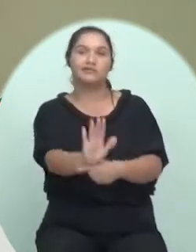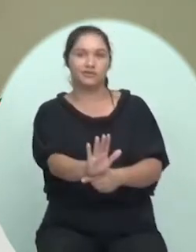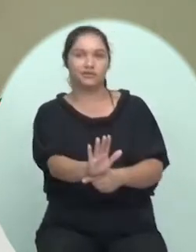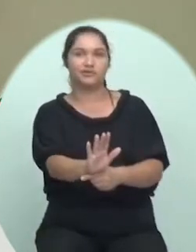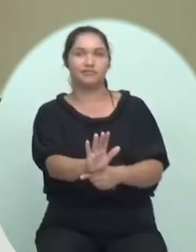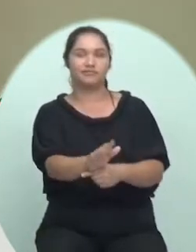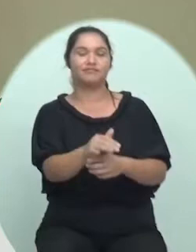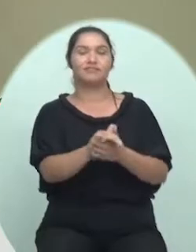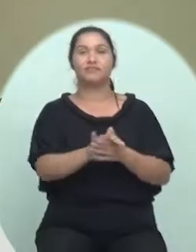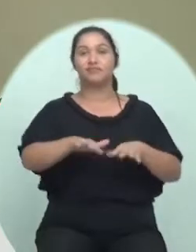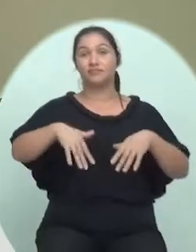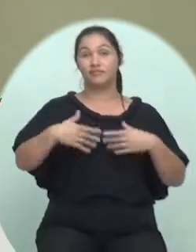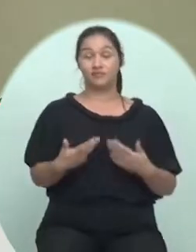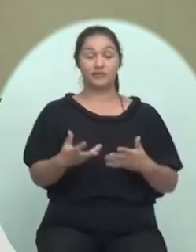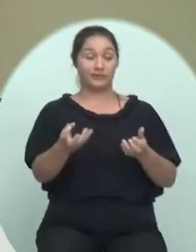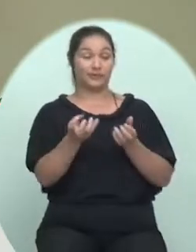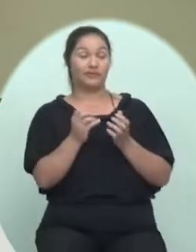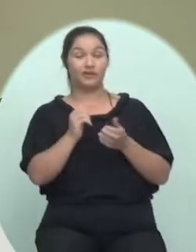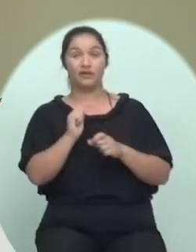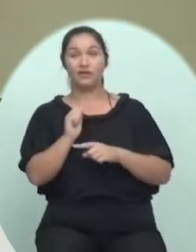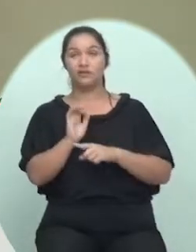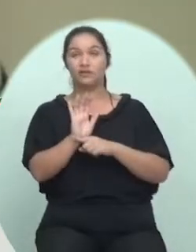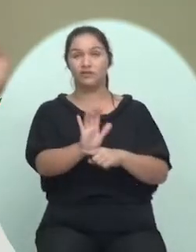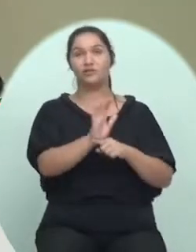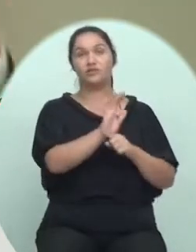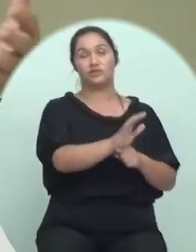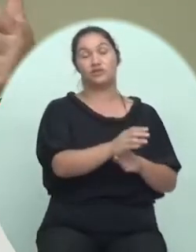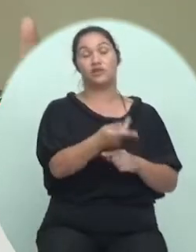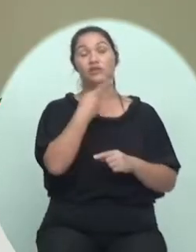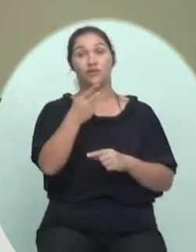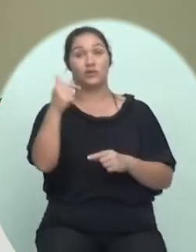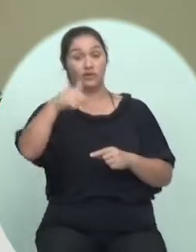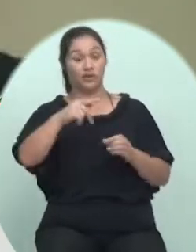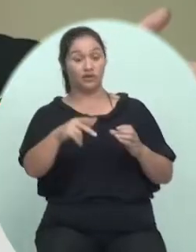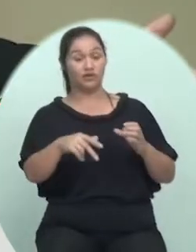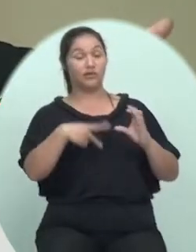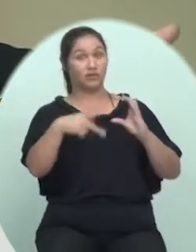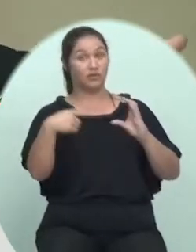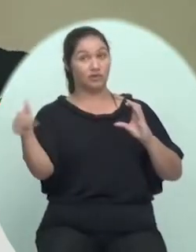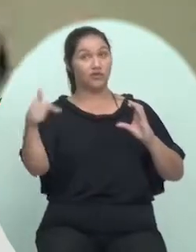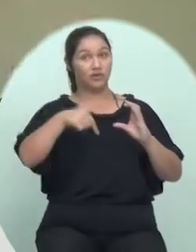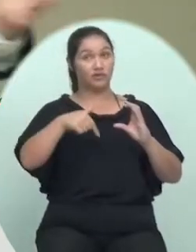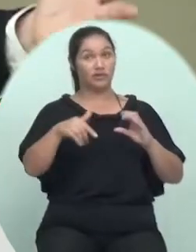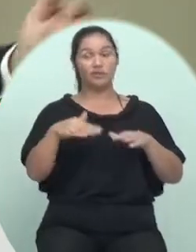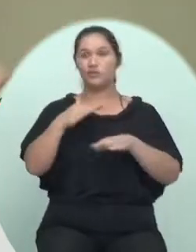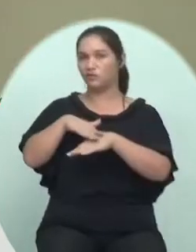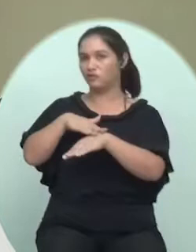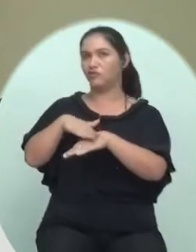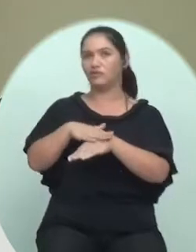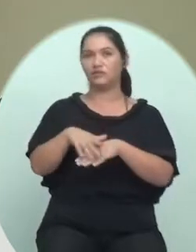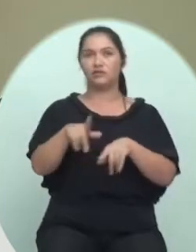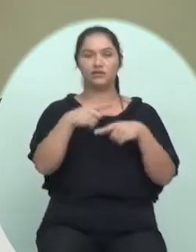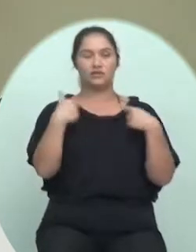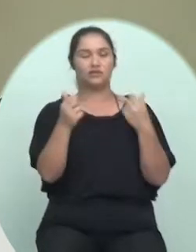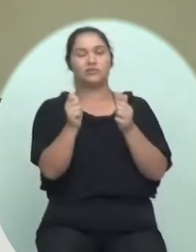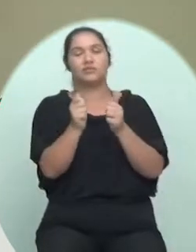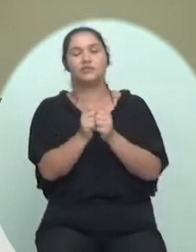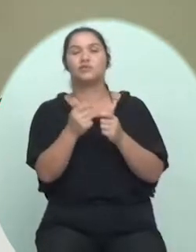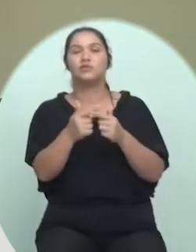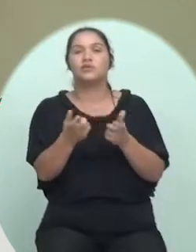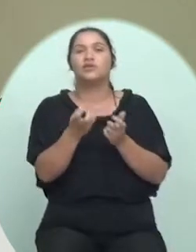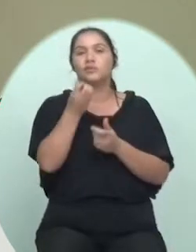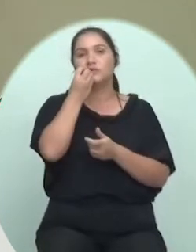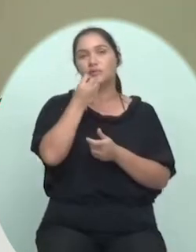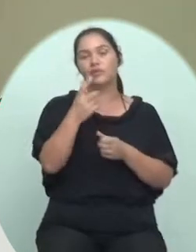é bonita e a gente vai estar para ajudar, porque ele disse que vai procurar a Câmara para fazer novas avaliações, coisa e tal. Estamos aqui à disposição, acho que todos os vereadores, né? Querem o bem do